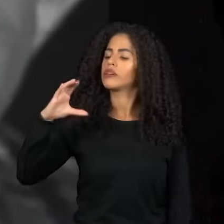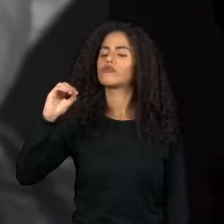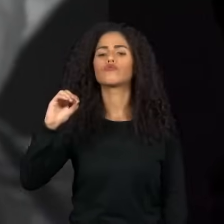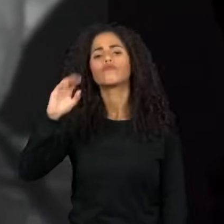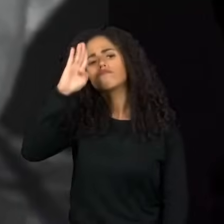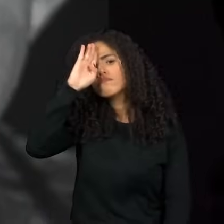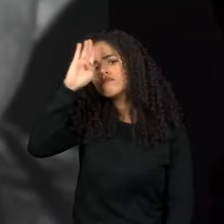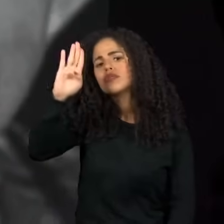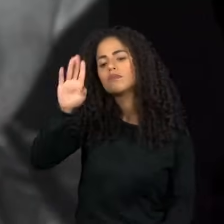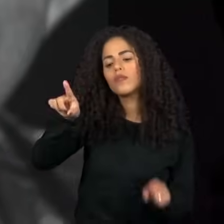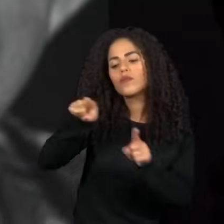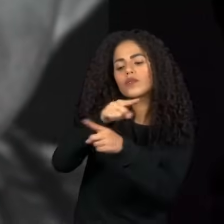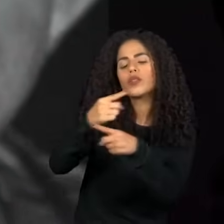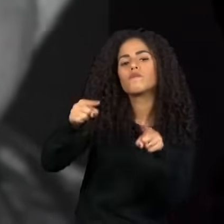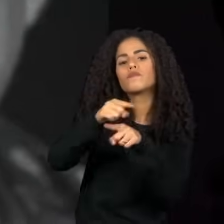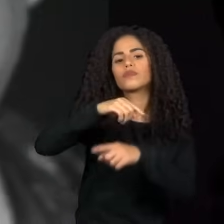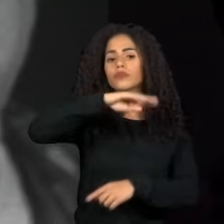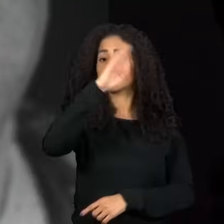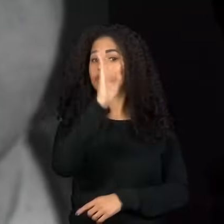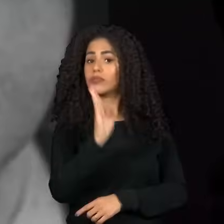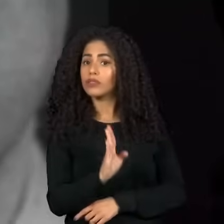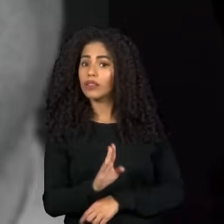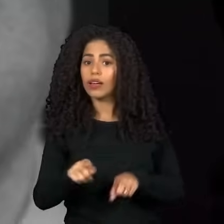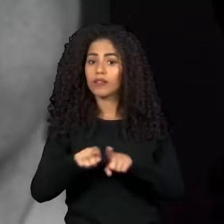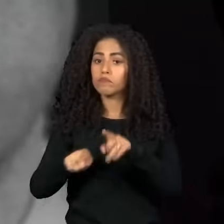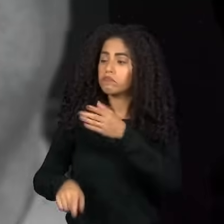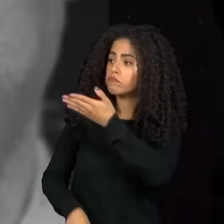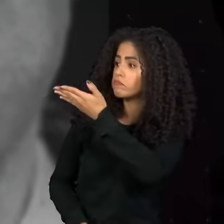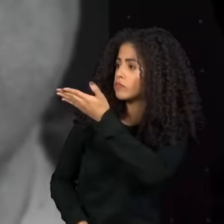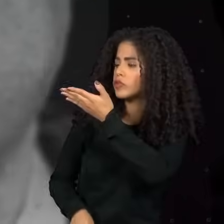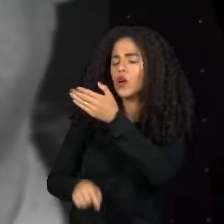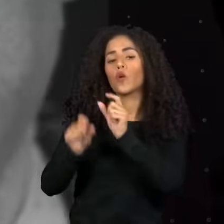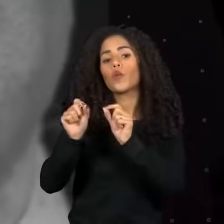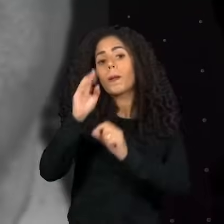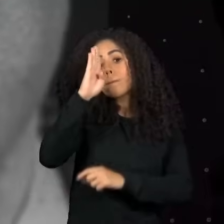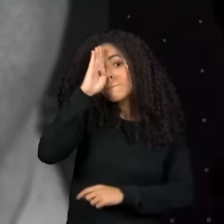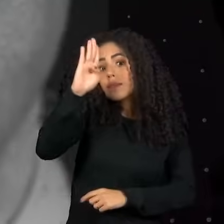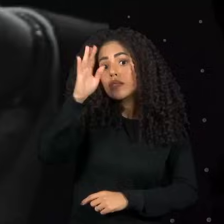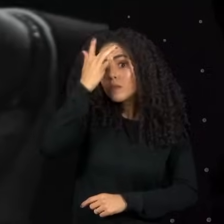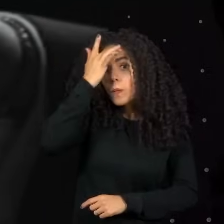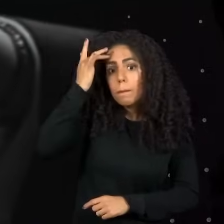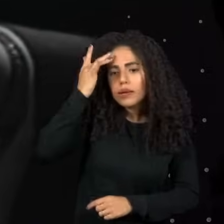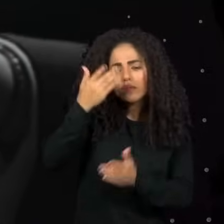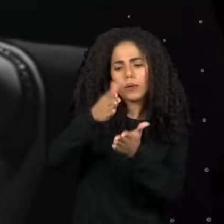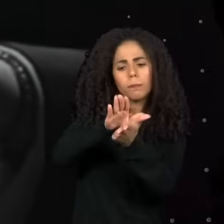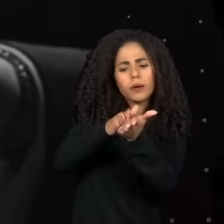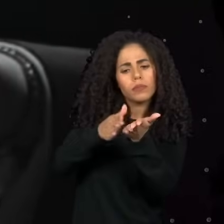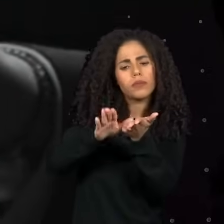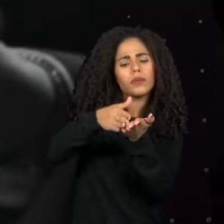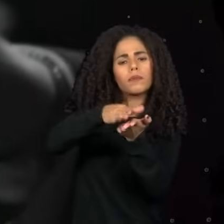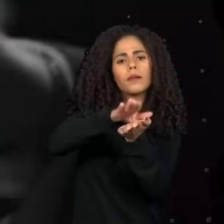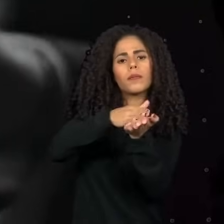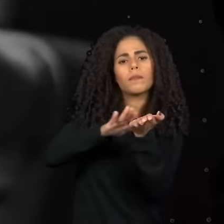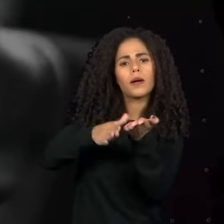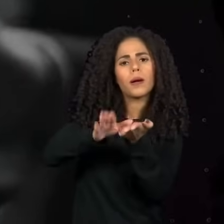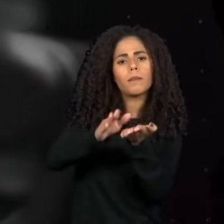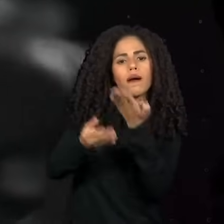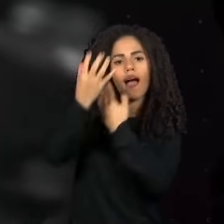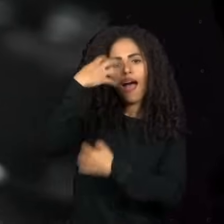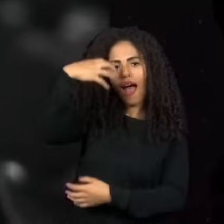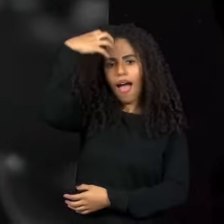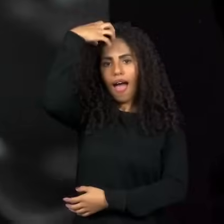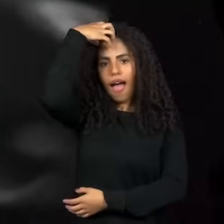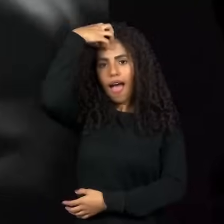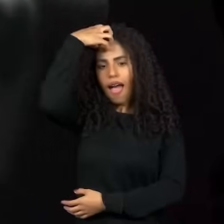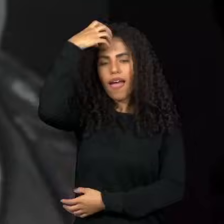e principalmente na música negra brasileira. Lupicínio Rodrigues, ele é um dos principais nomes do samba. Ele ficou conhecido como o rei da dor de